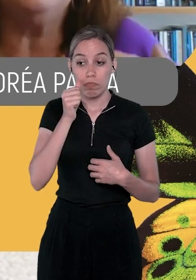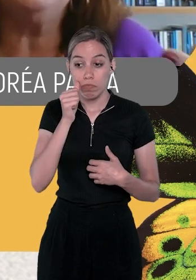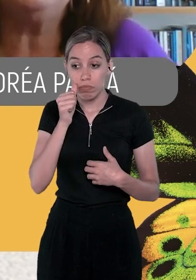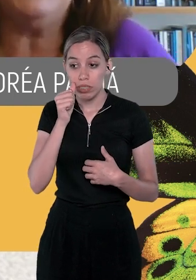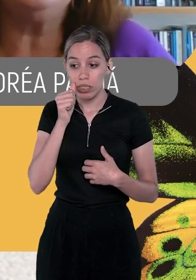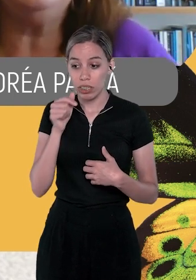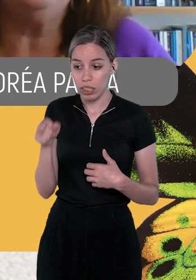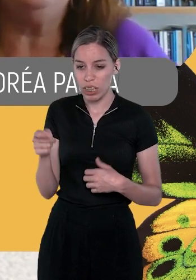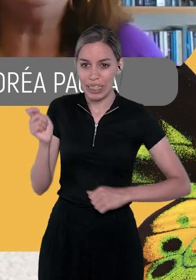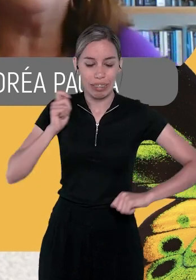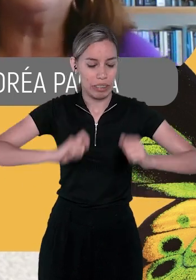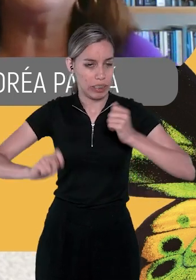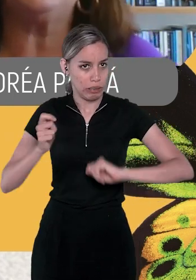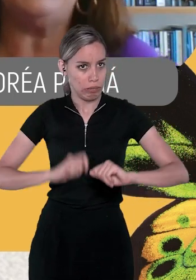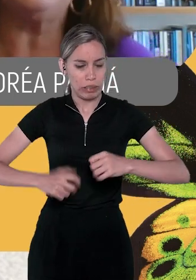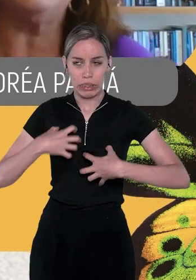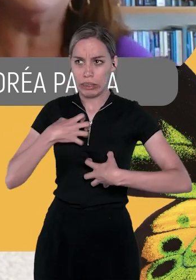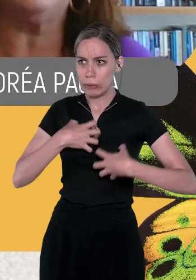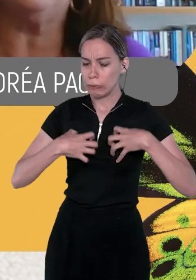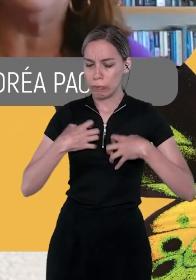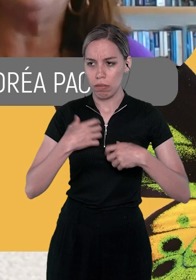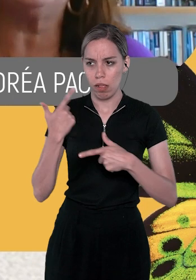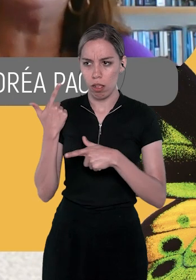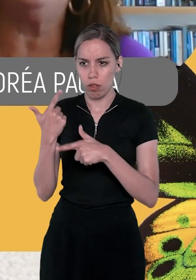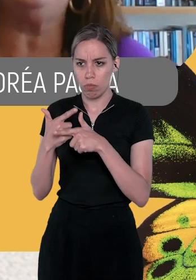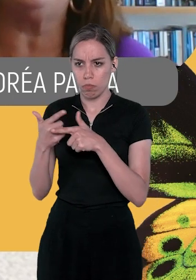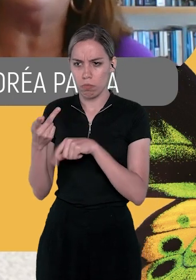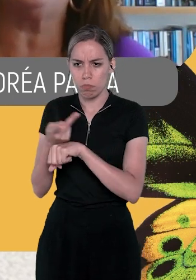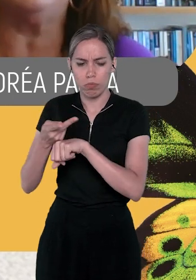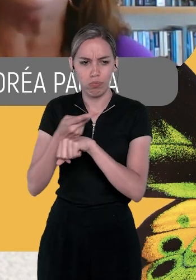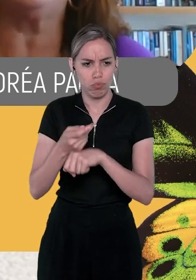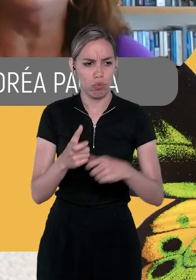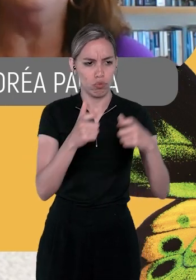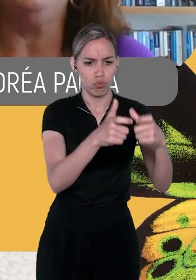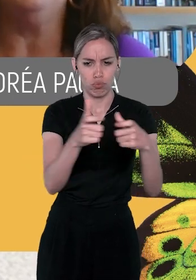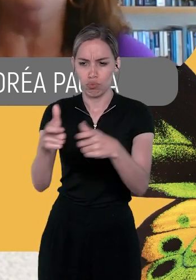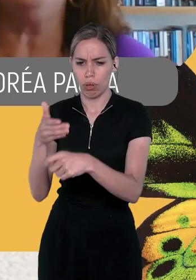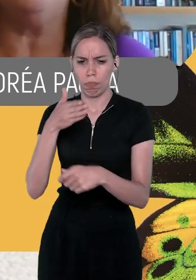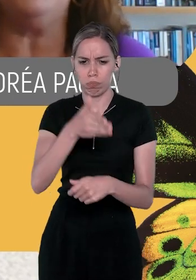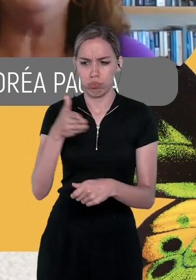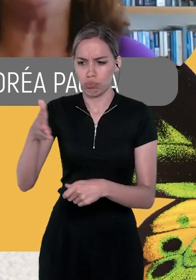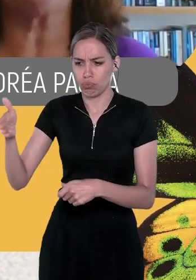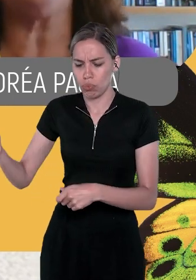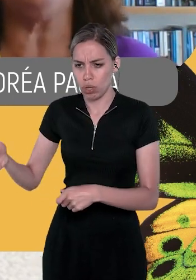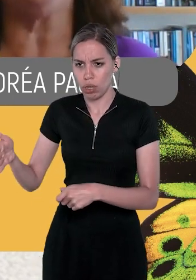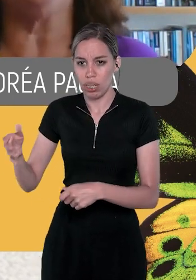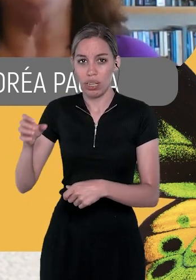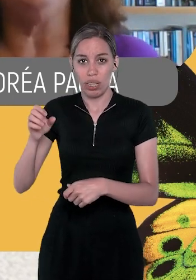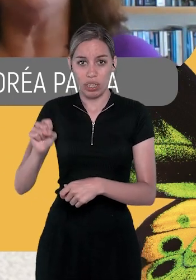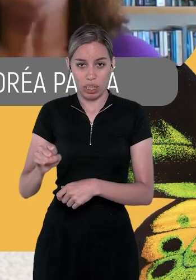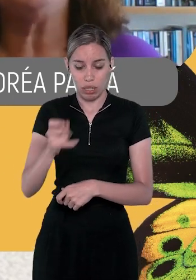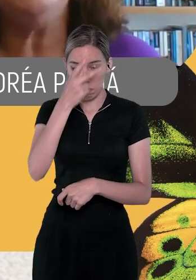e que é angustiada, e que busca outros espaços, e você coloca os adultos dessa relação como pontes para que